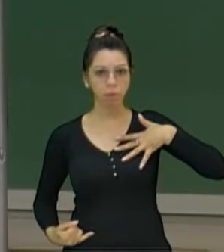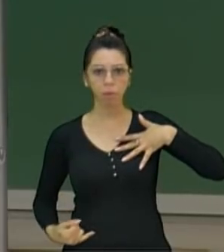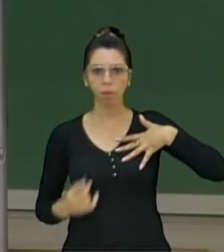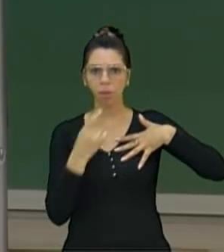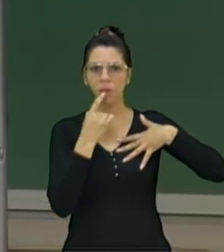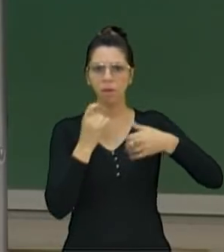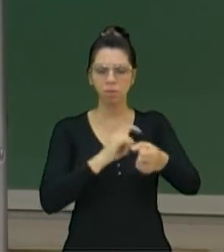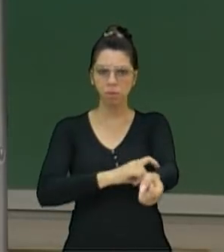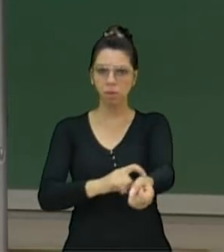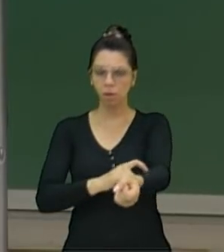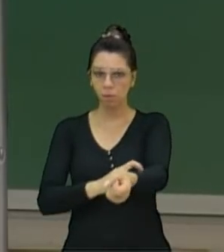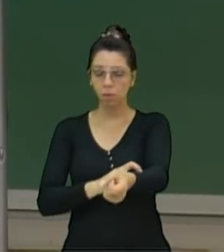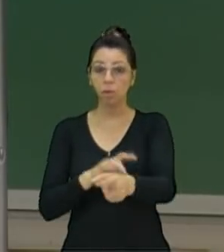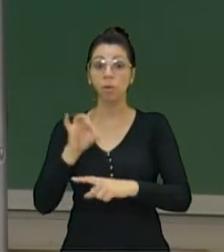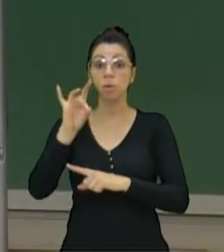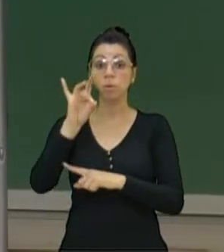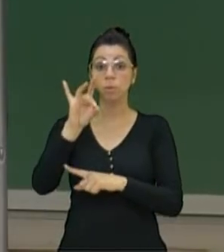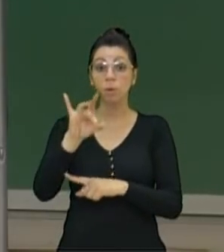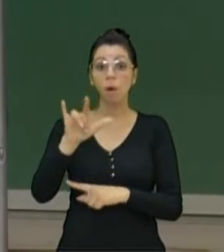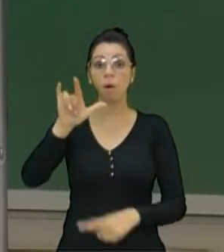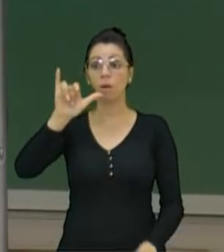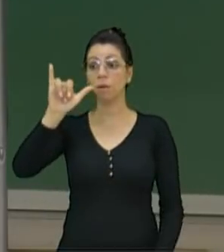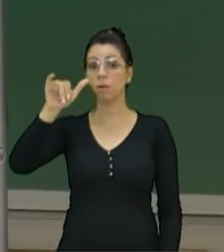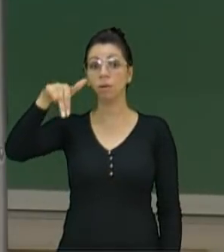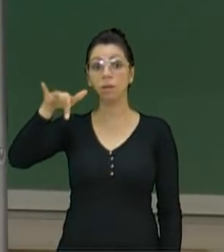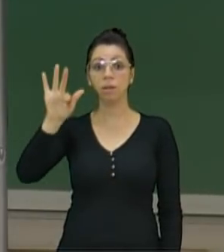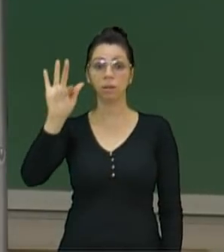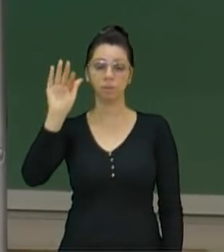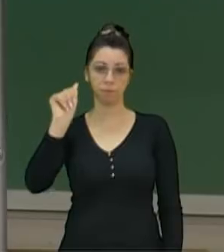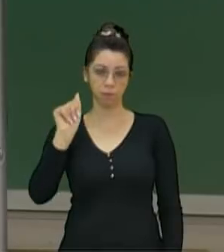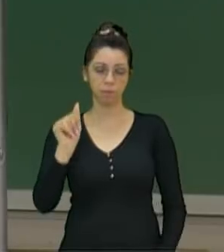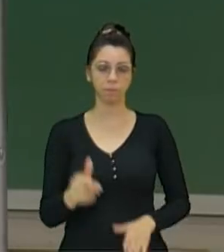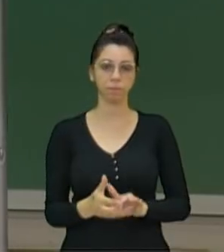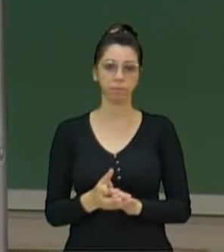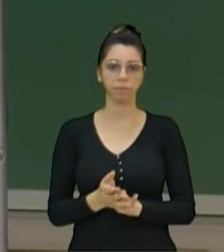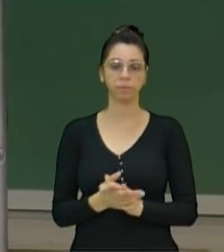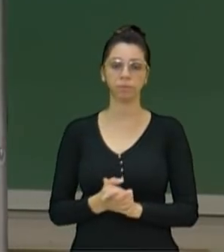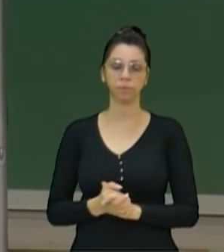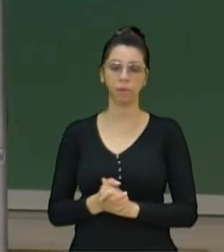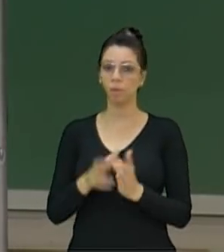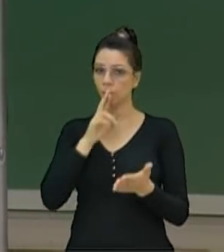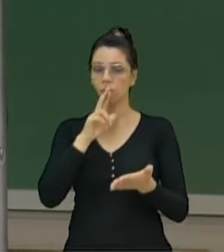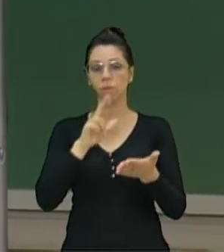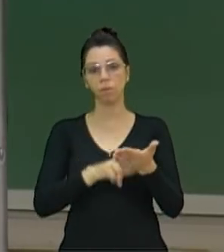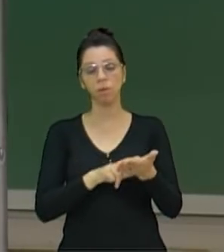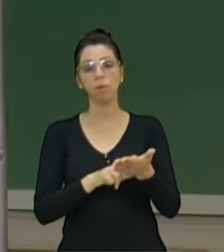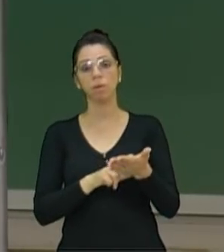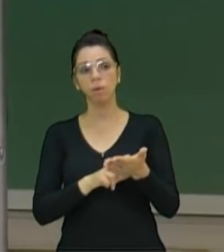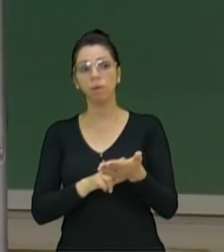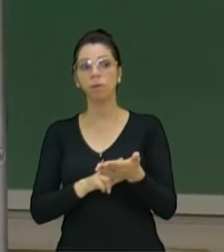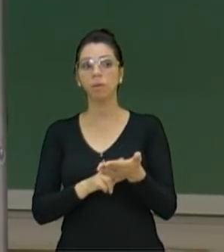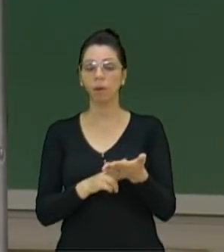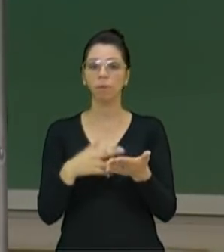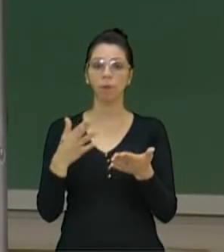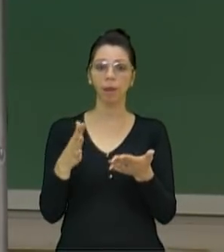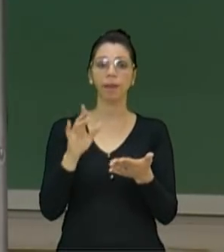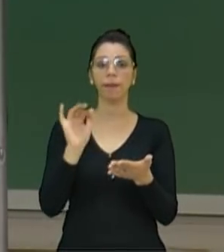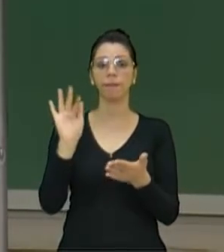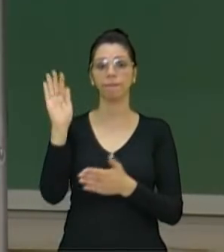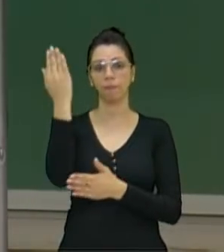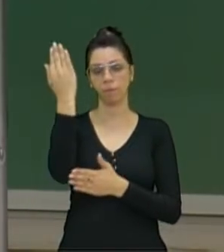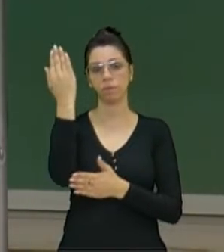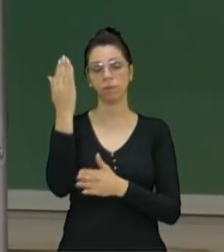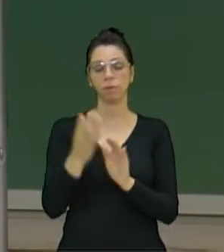sangue, ele vai transportar apenas a linfa. Então, se você respondeu isso, está correto, né? Claro que você pode